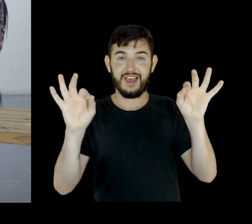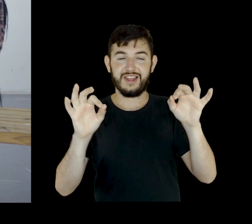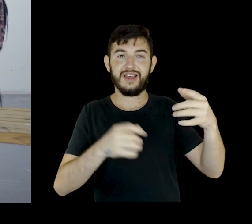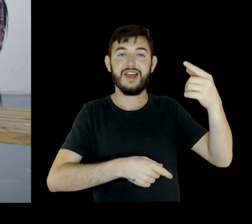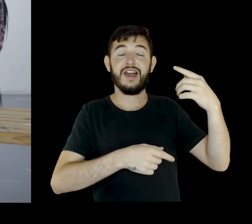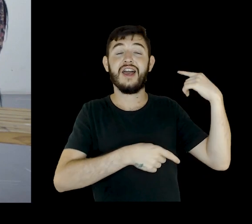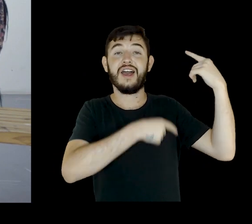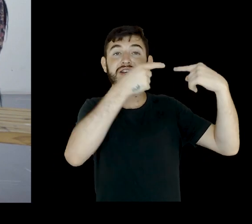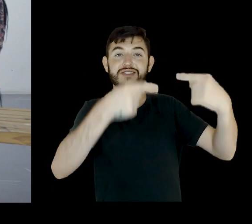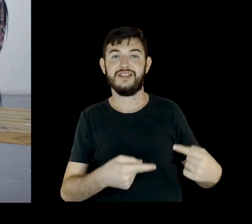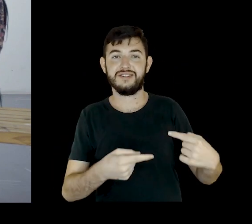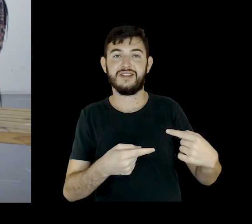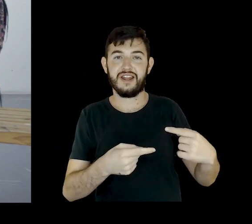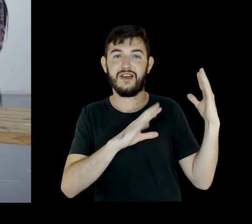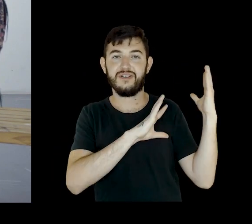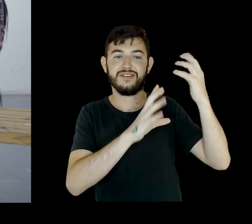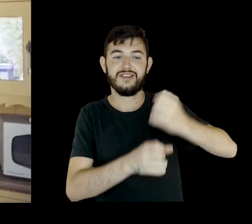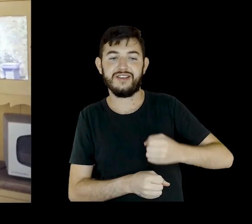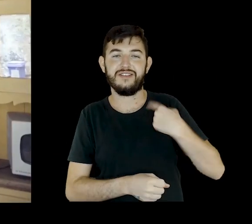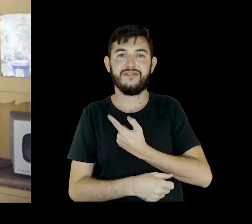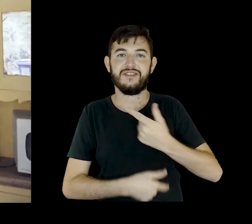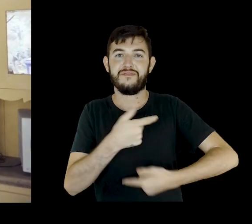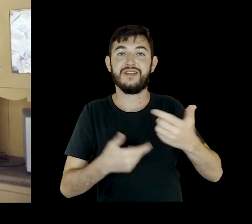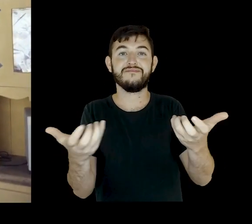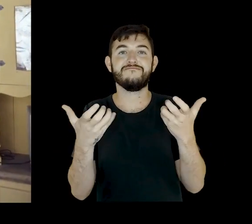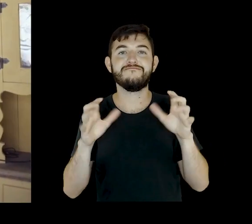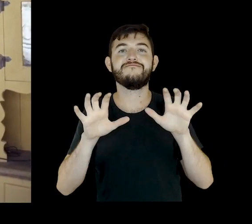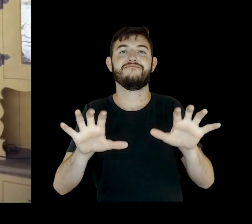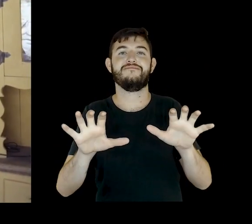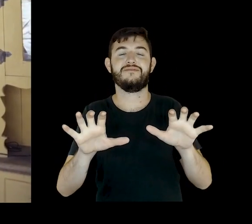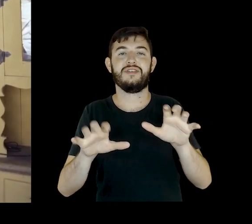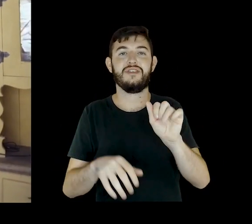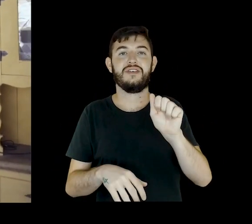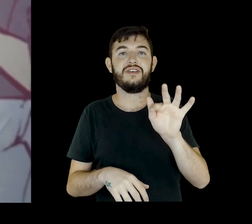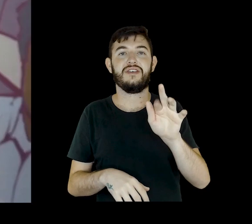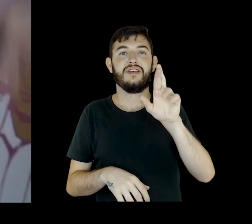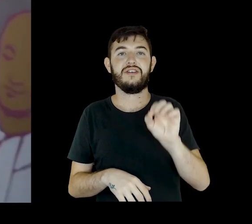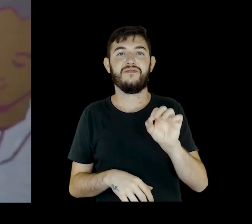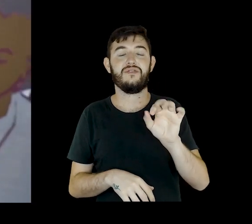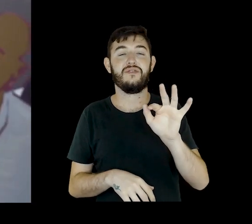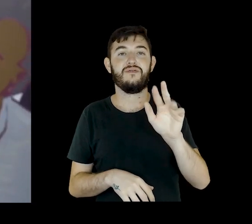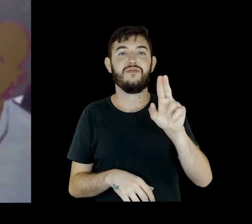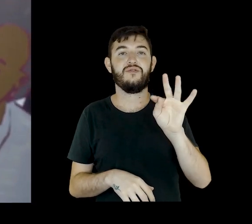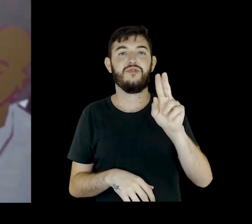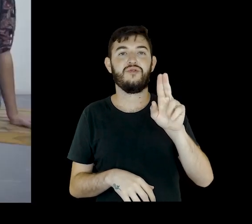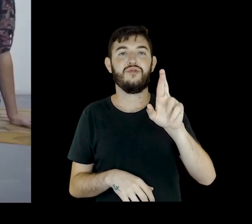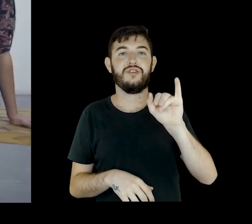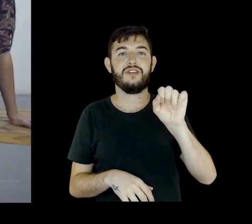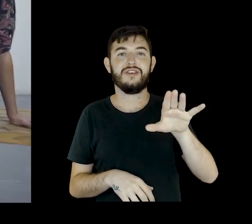resgate ancestral, que é uma coisa que a gente busca muito. Eu quero isso, sabe? Eu quero esse afrofuturismo aí